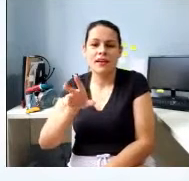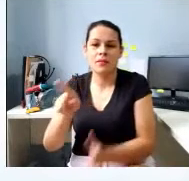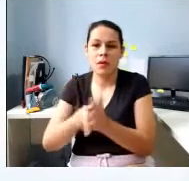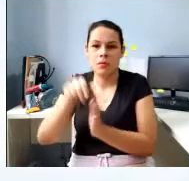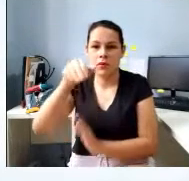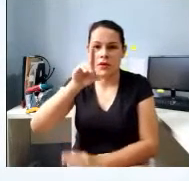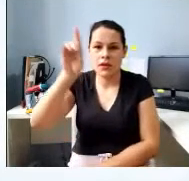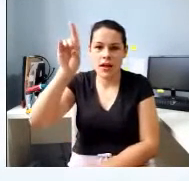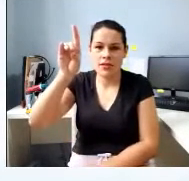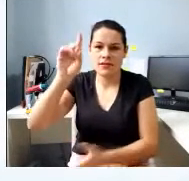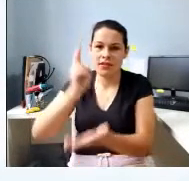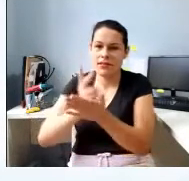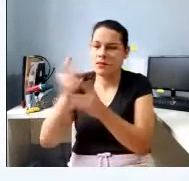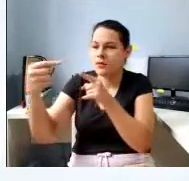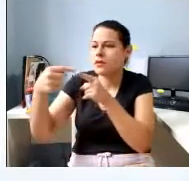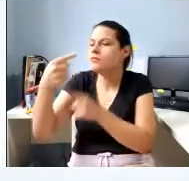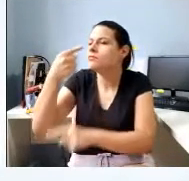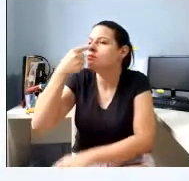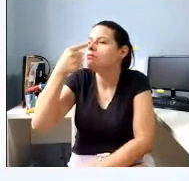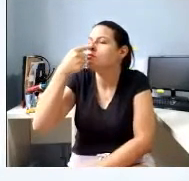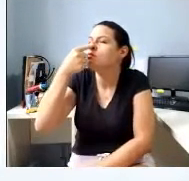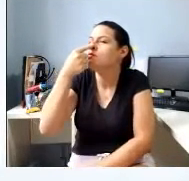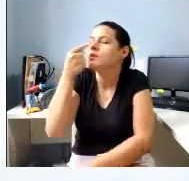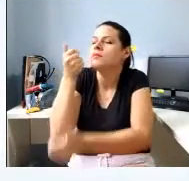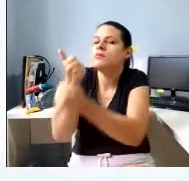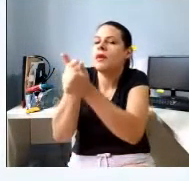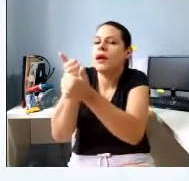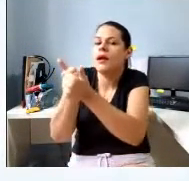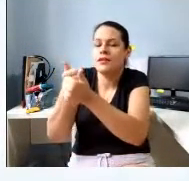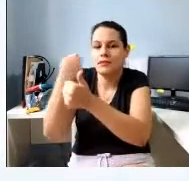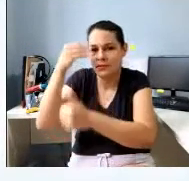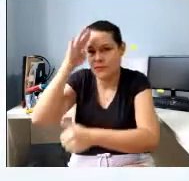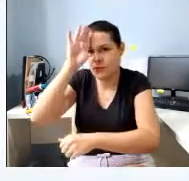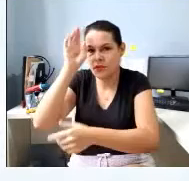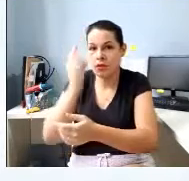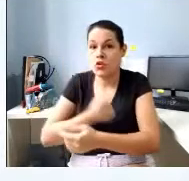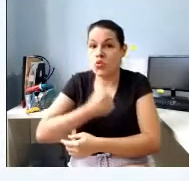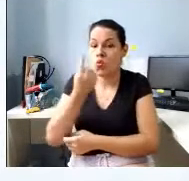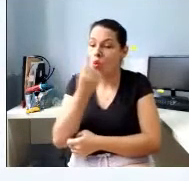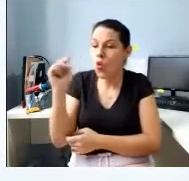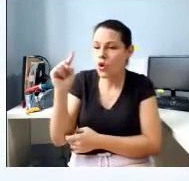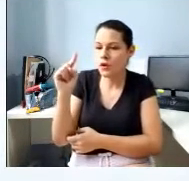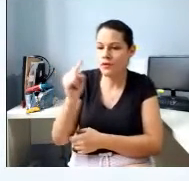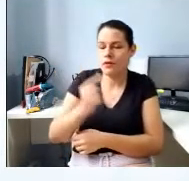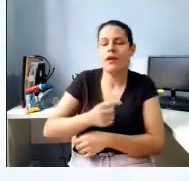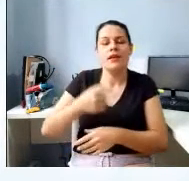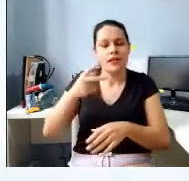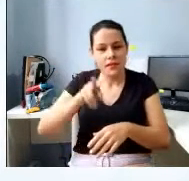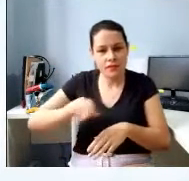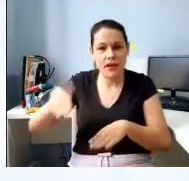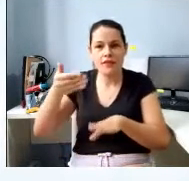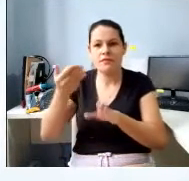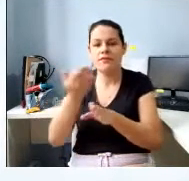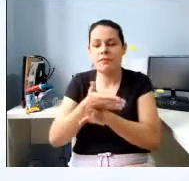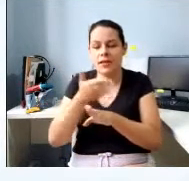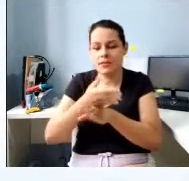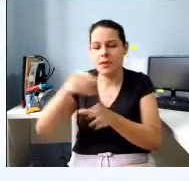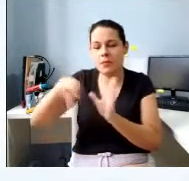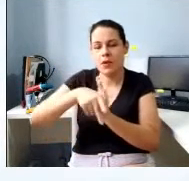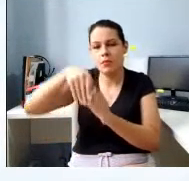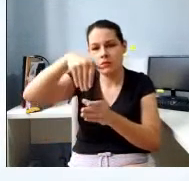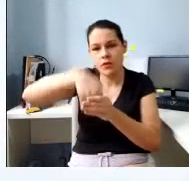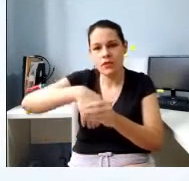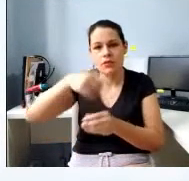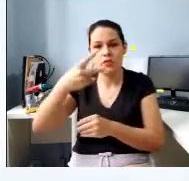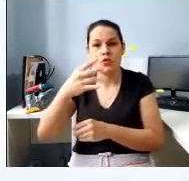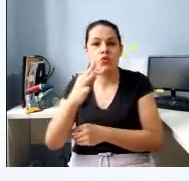com o Bolsonaro, o mais próximo e o único que ficou para segundo turno, mas eu escutei ontem uma observação de que